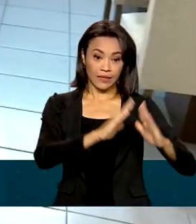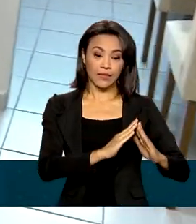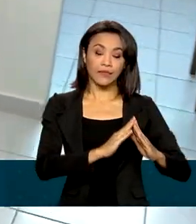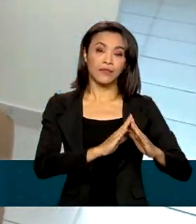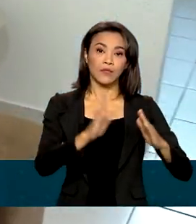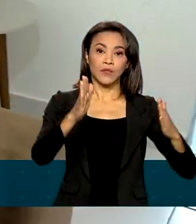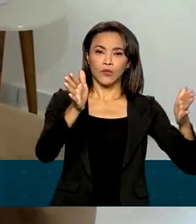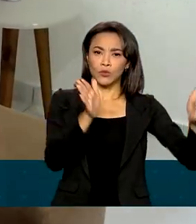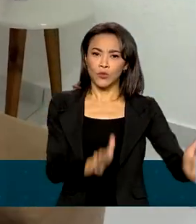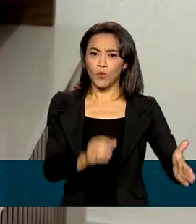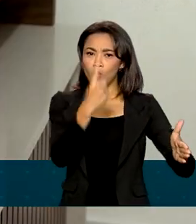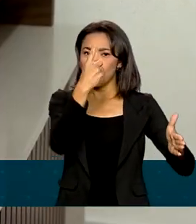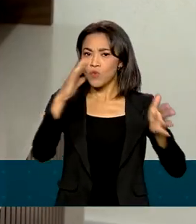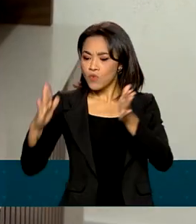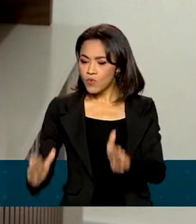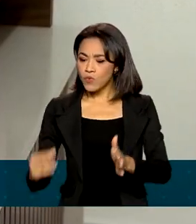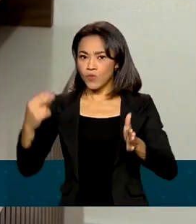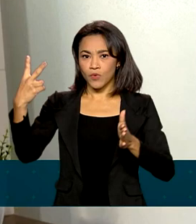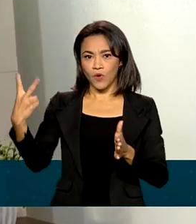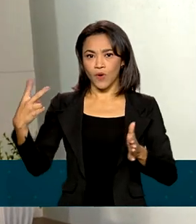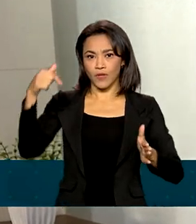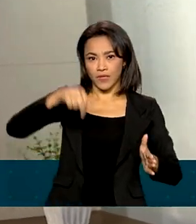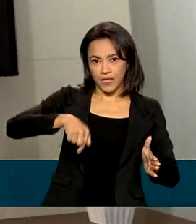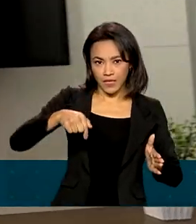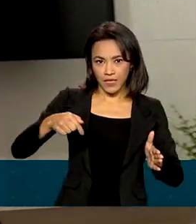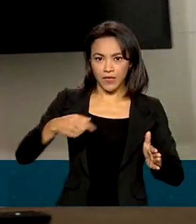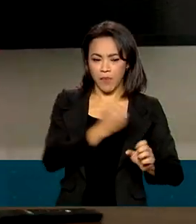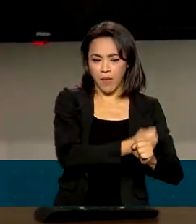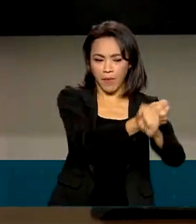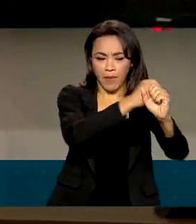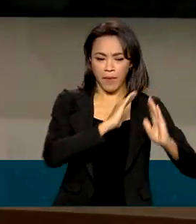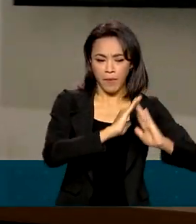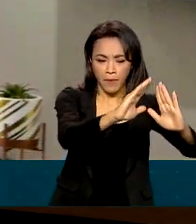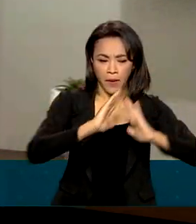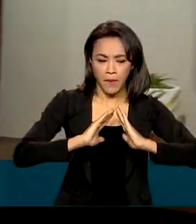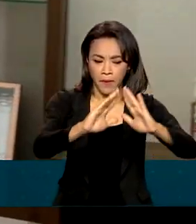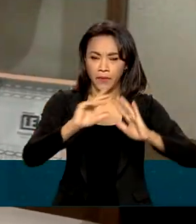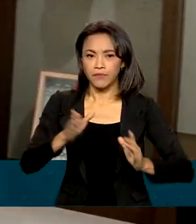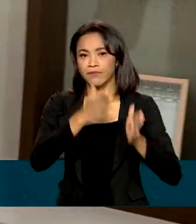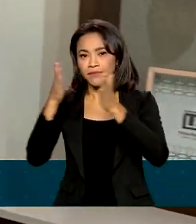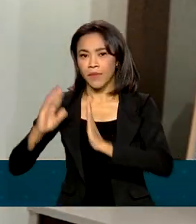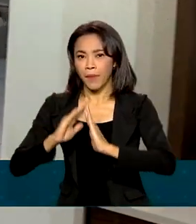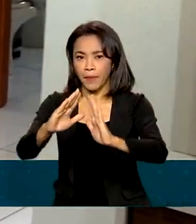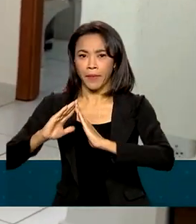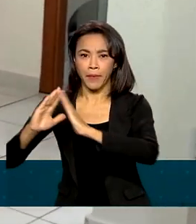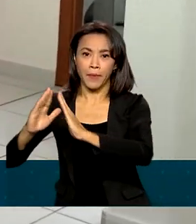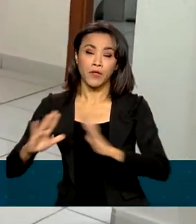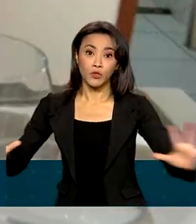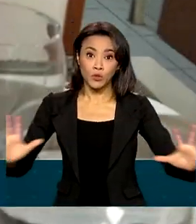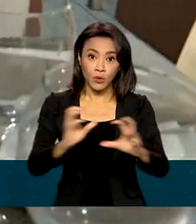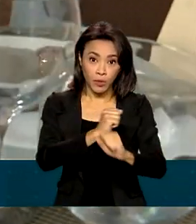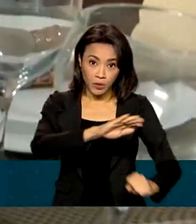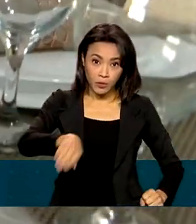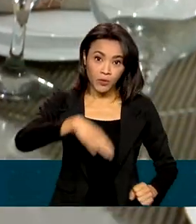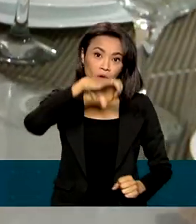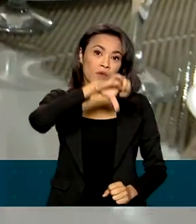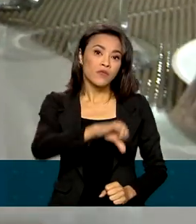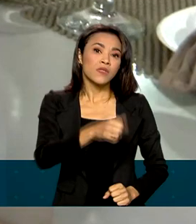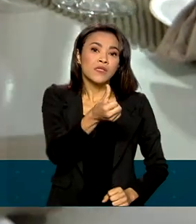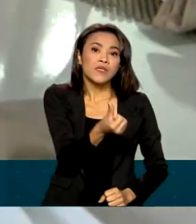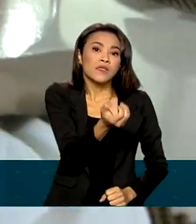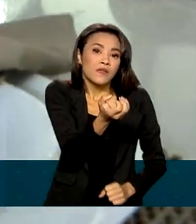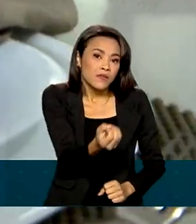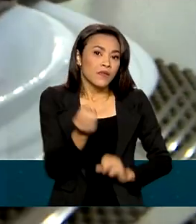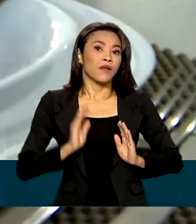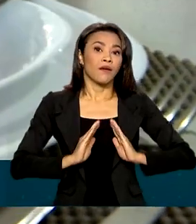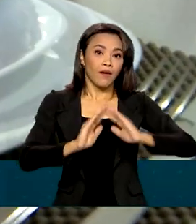2, aqui no bairro das Indústrias, em João Pessoa, na Paraíba. No total, são 960 moradias que fazem